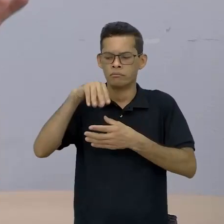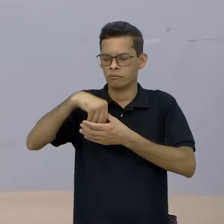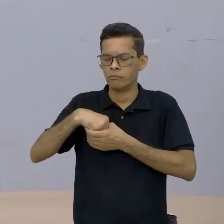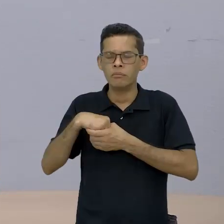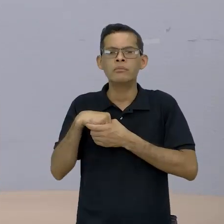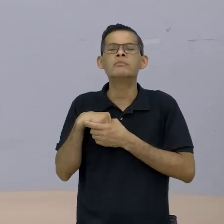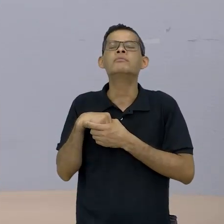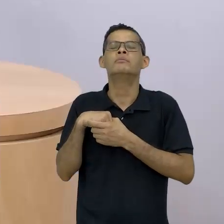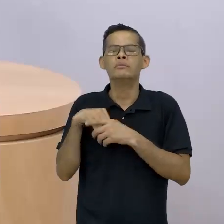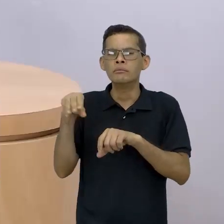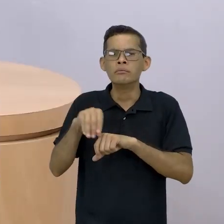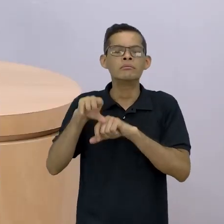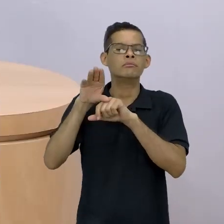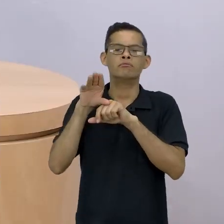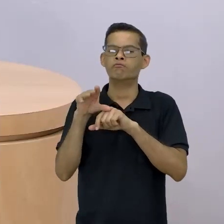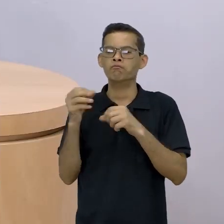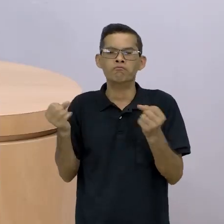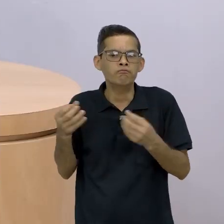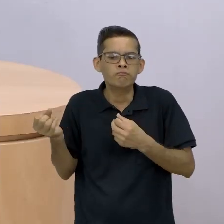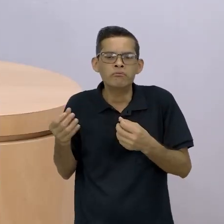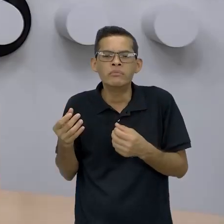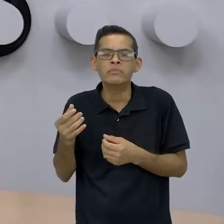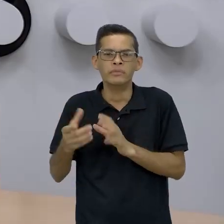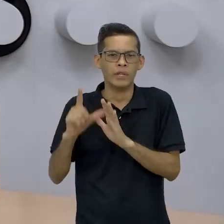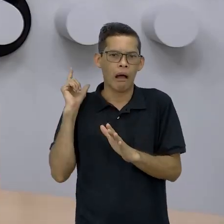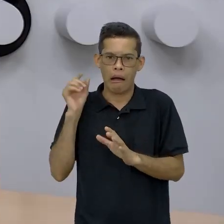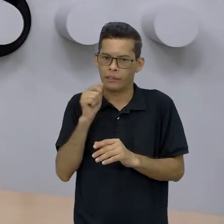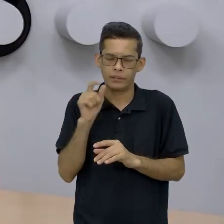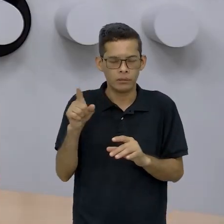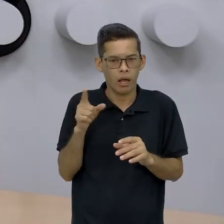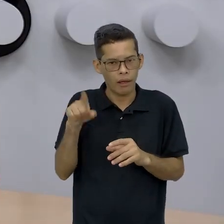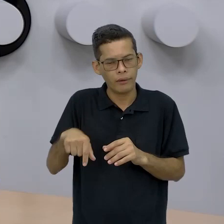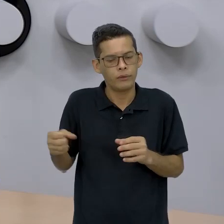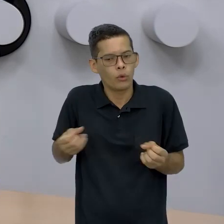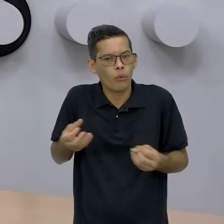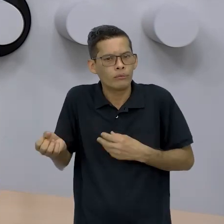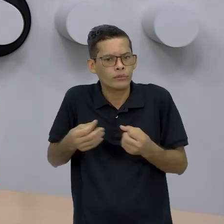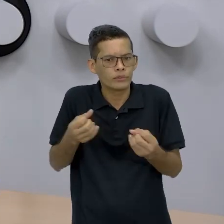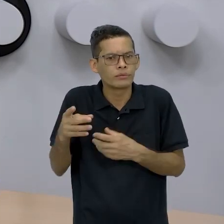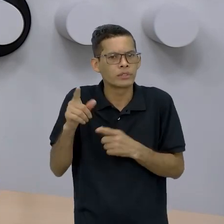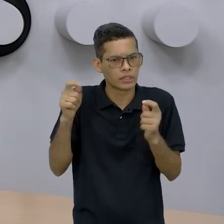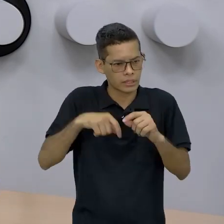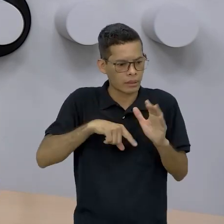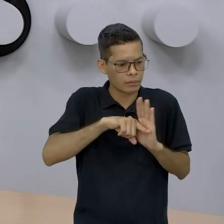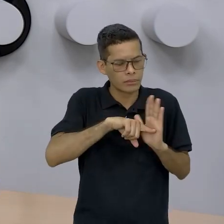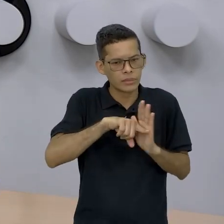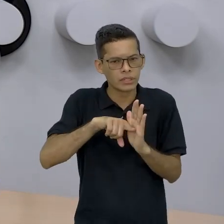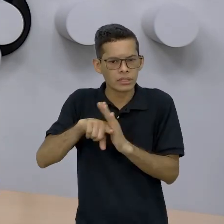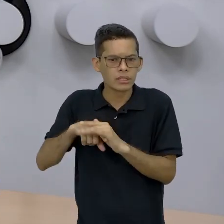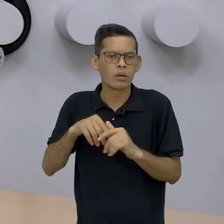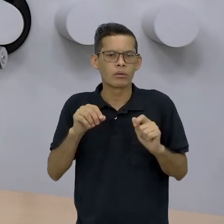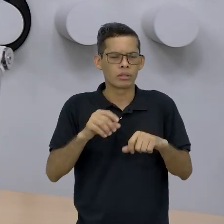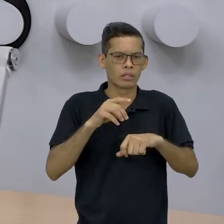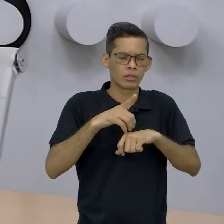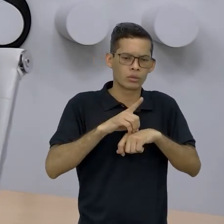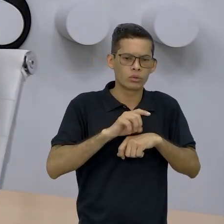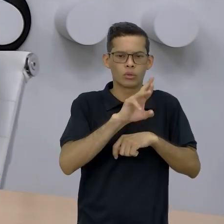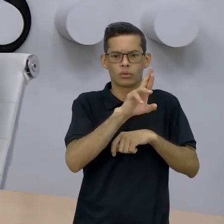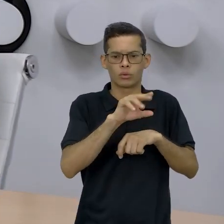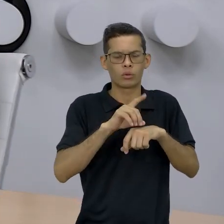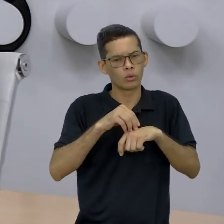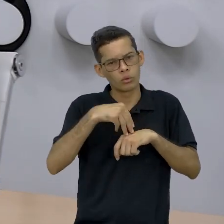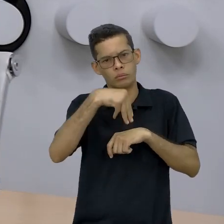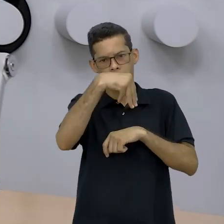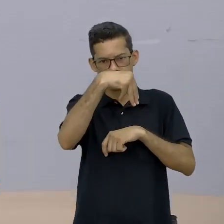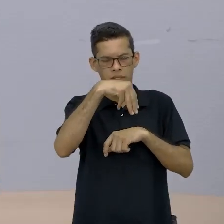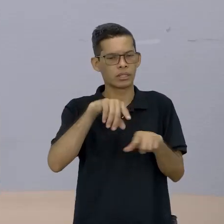do inéditos, meio. Exato, inéditos. O que muitas vezes garante ao pesquisador o doutorado, porque ele está produzindo conhecimento inédito. Exato.